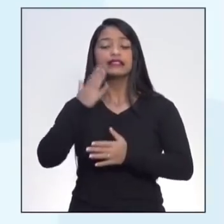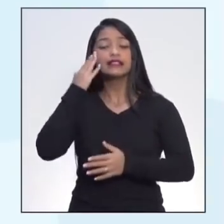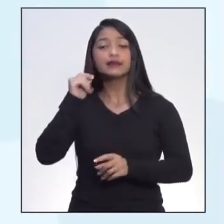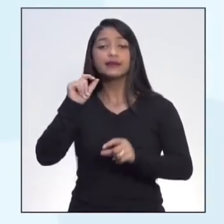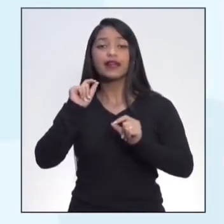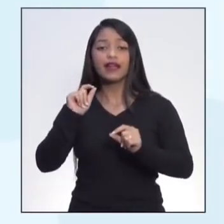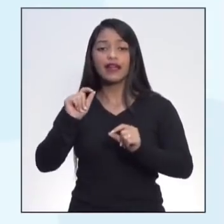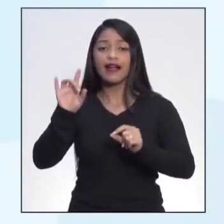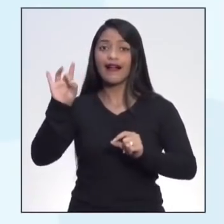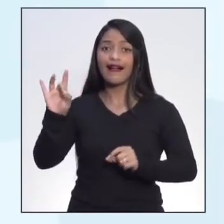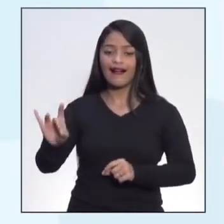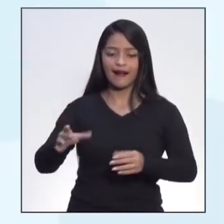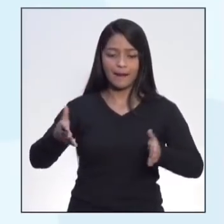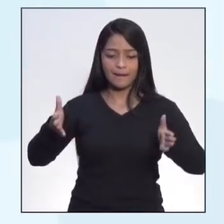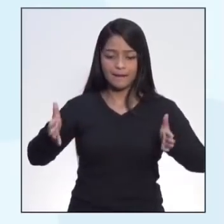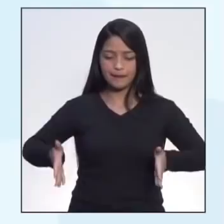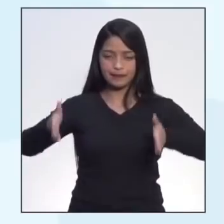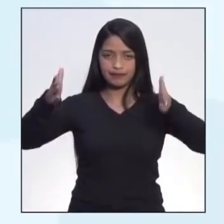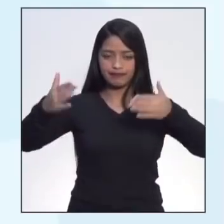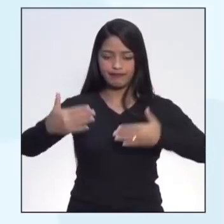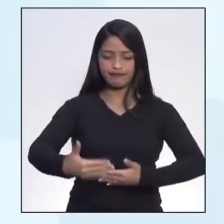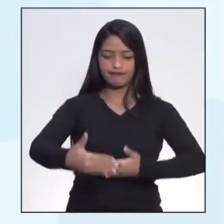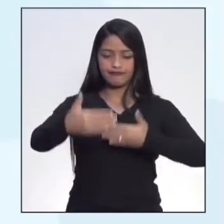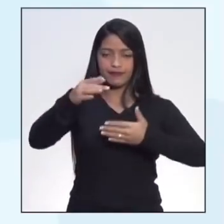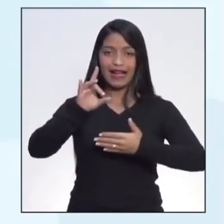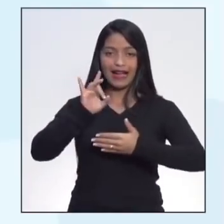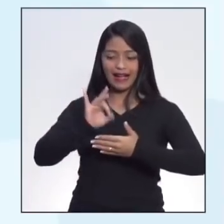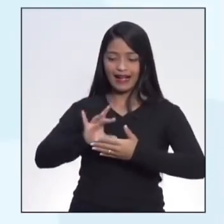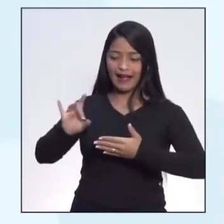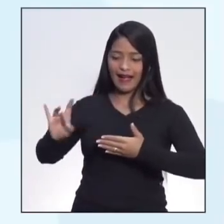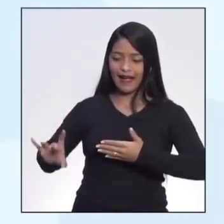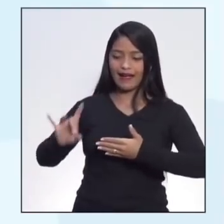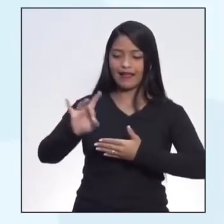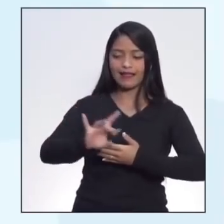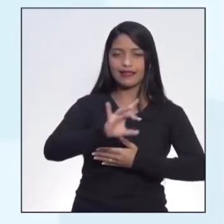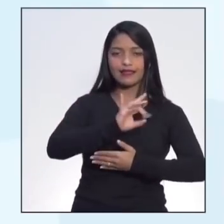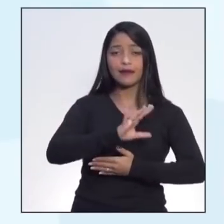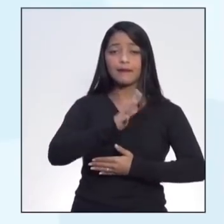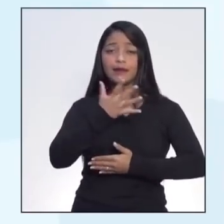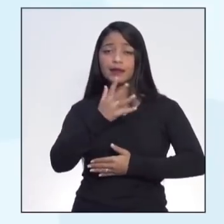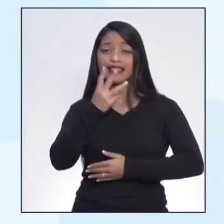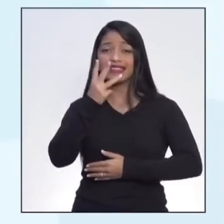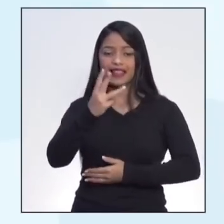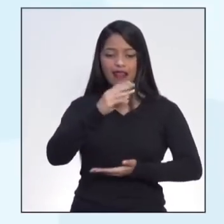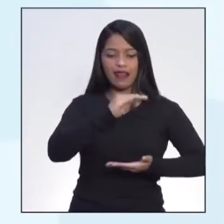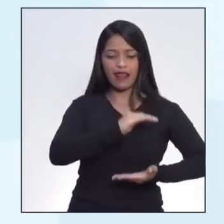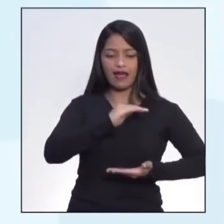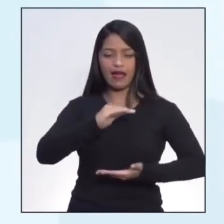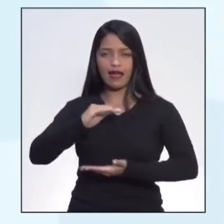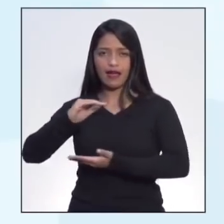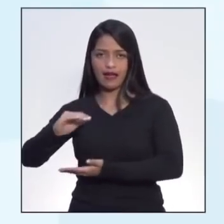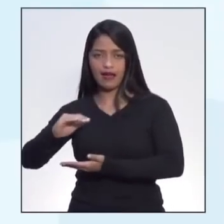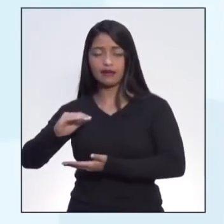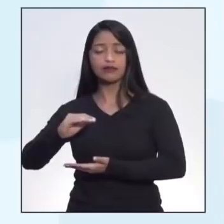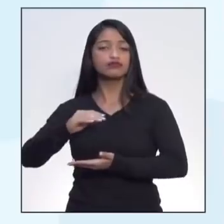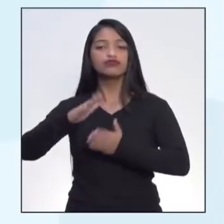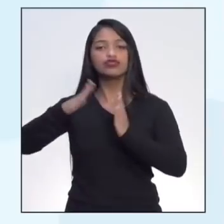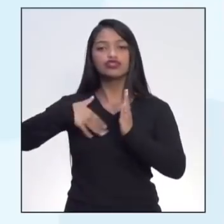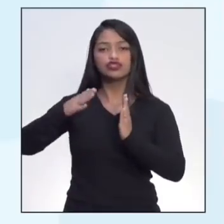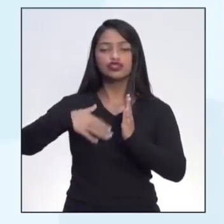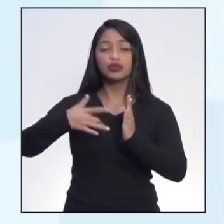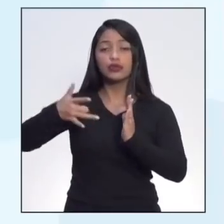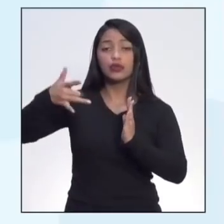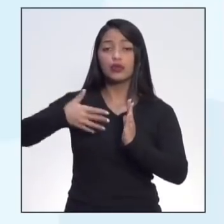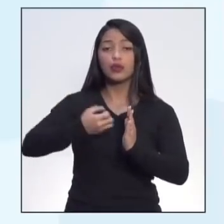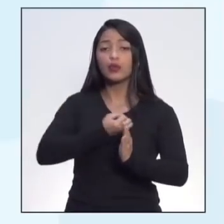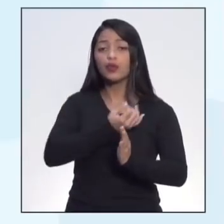ser pintada consome, em média, 3 latas de tinta com 200 ml, ou seja, 1/4